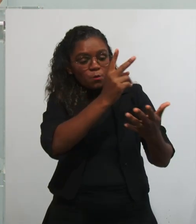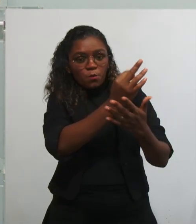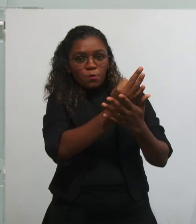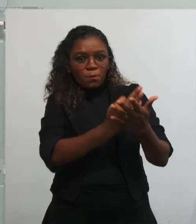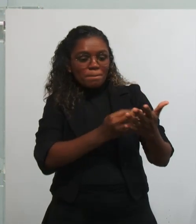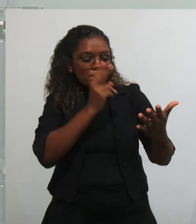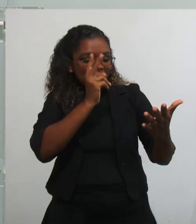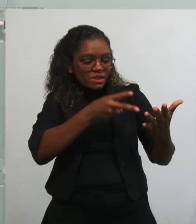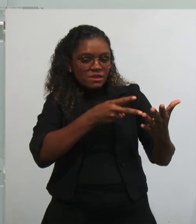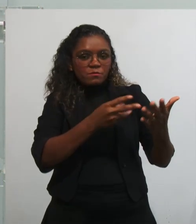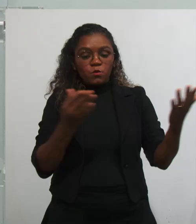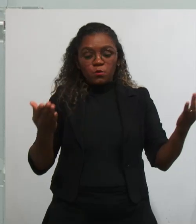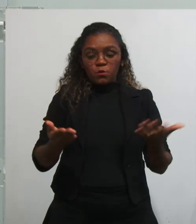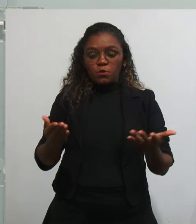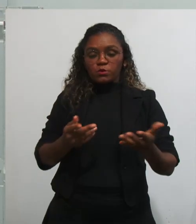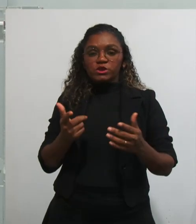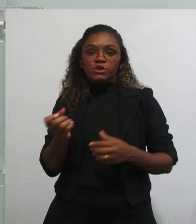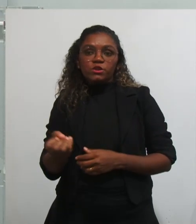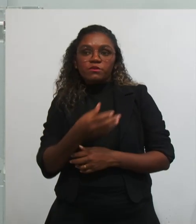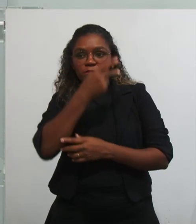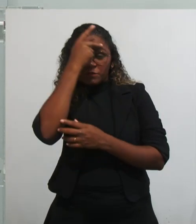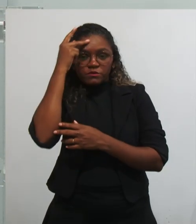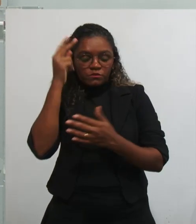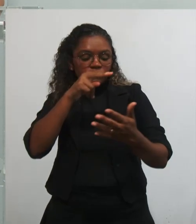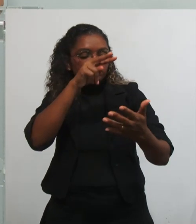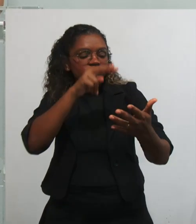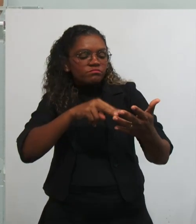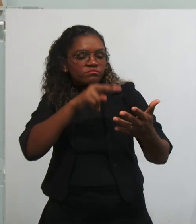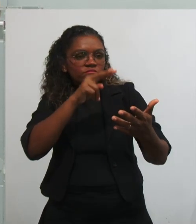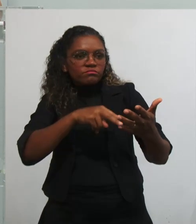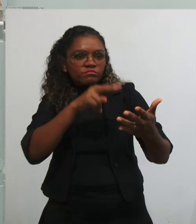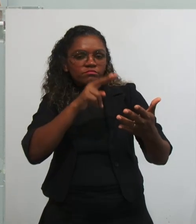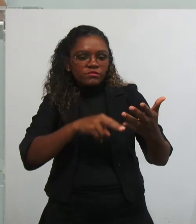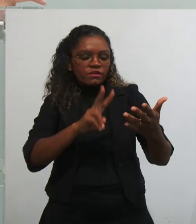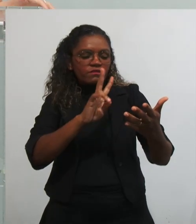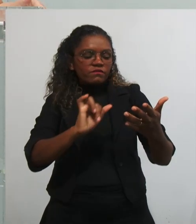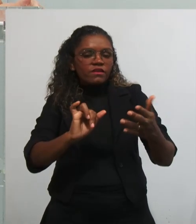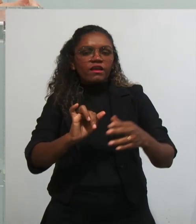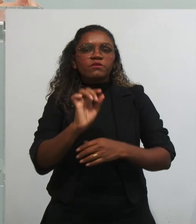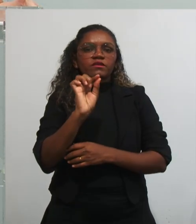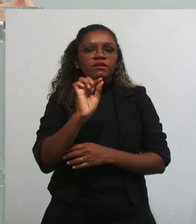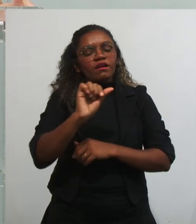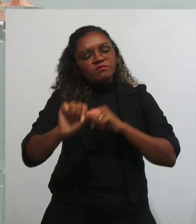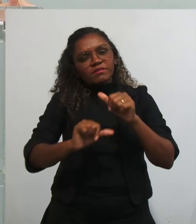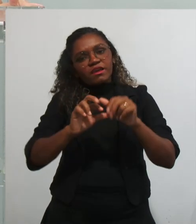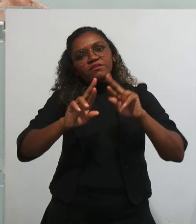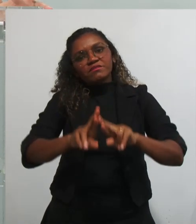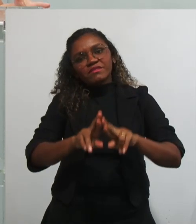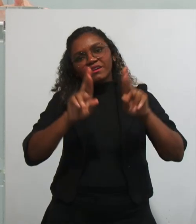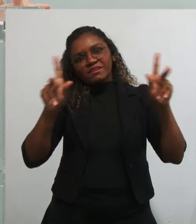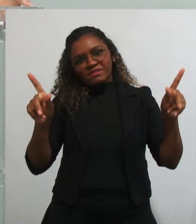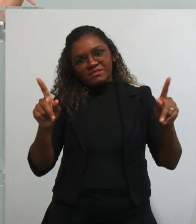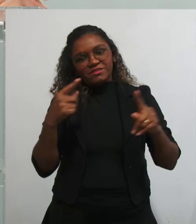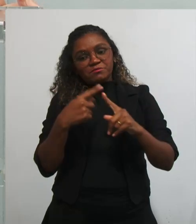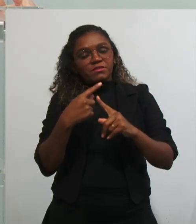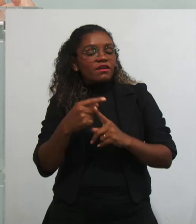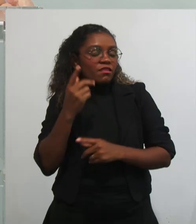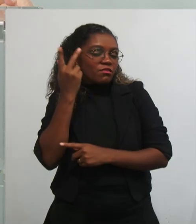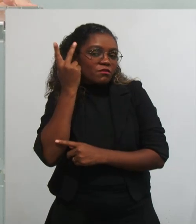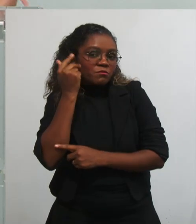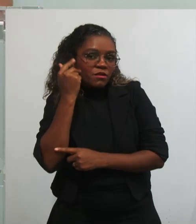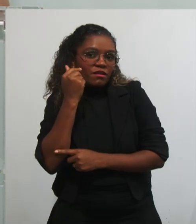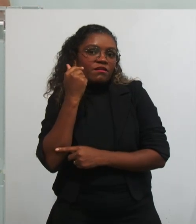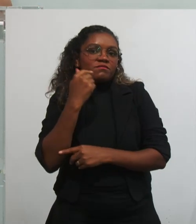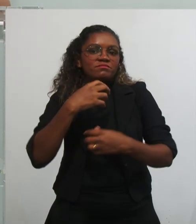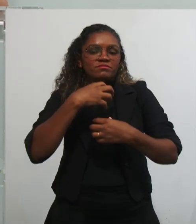e traz para um leitor de hoje, ele vai relacionar com as vivências e realidades de hoje. Então, é natural, é normal, a